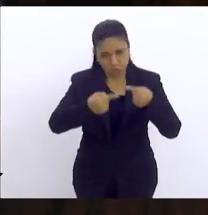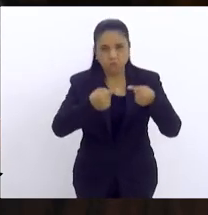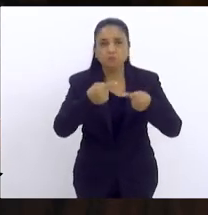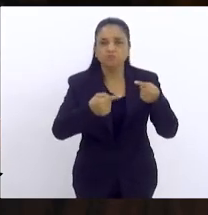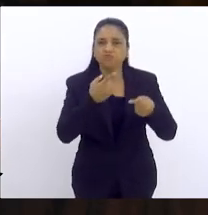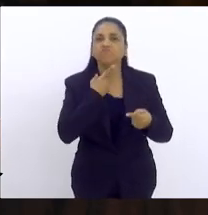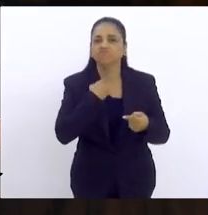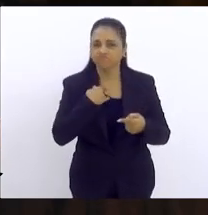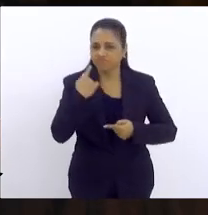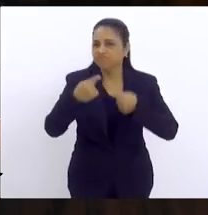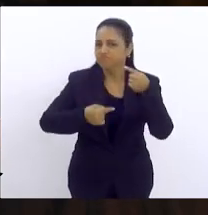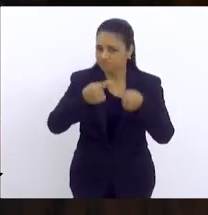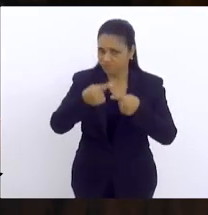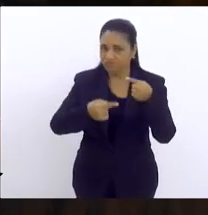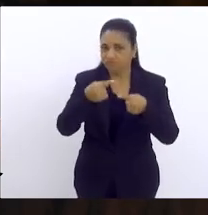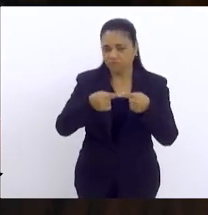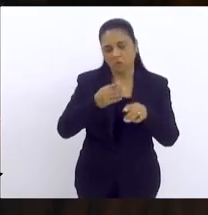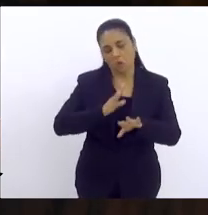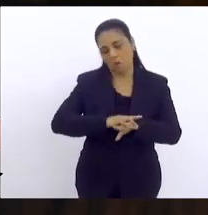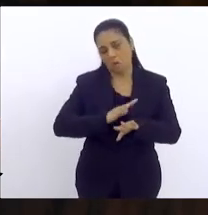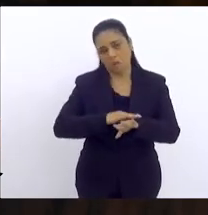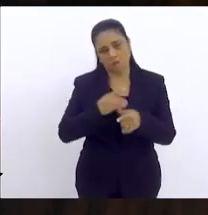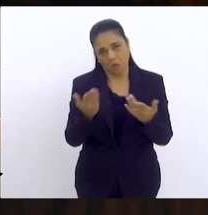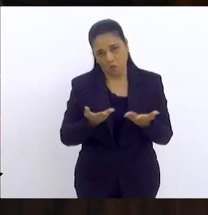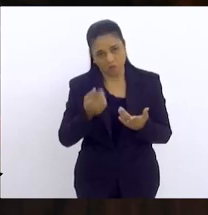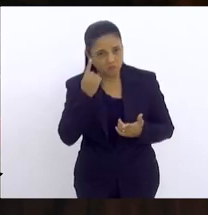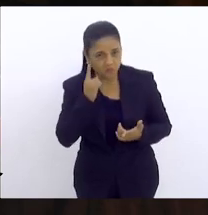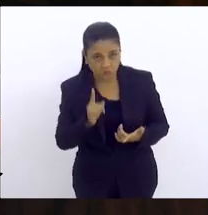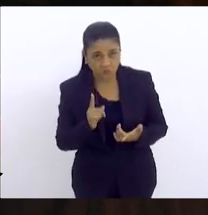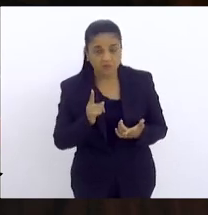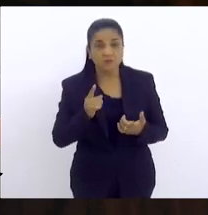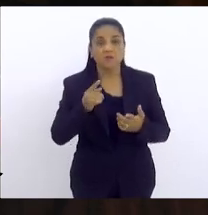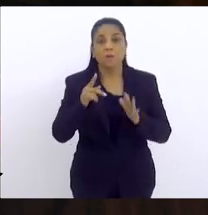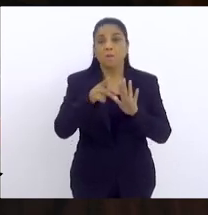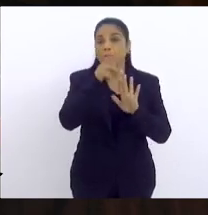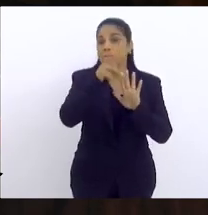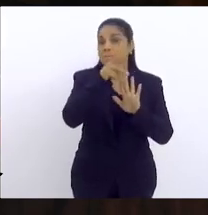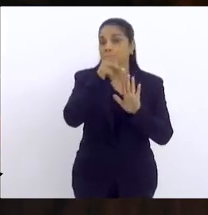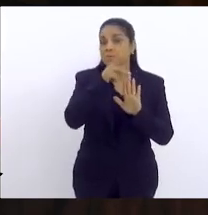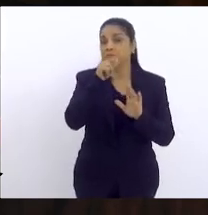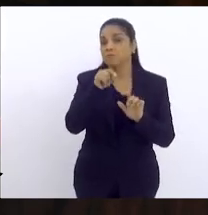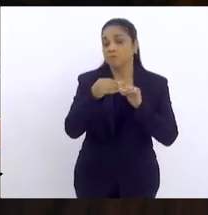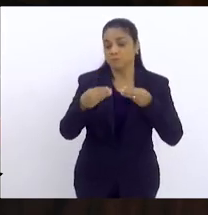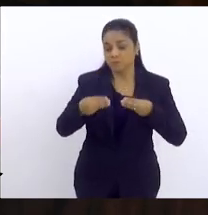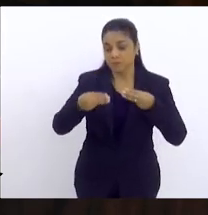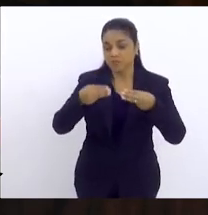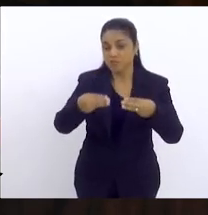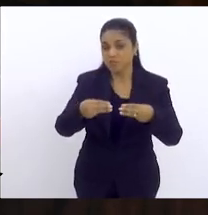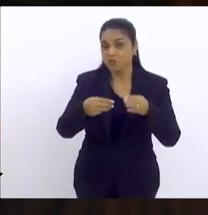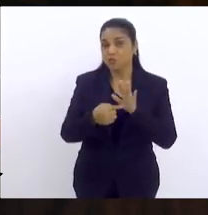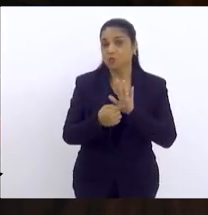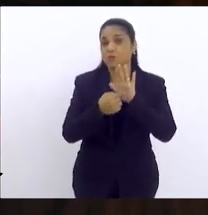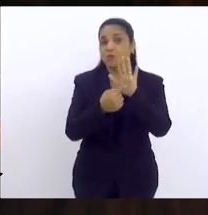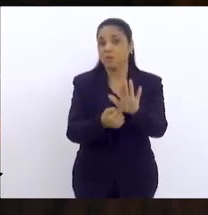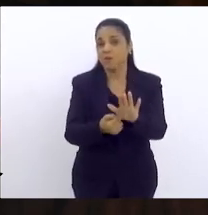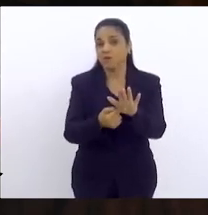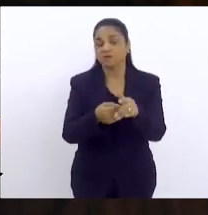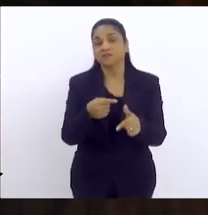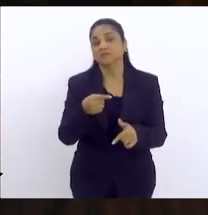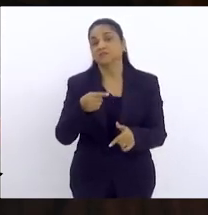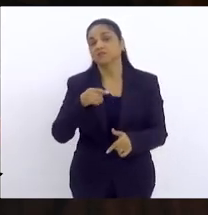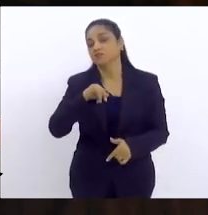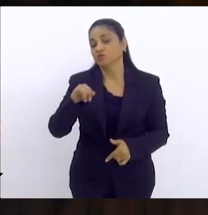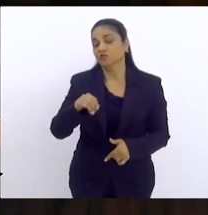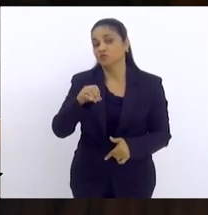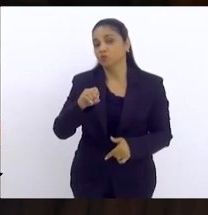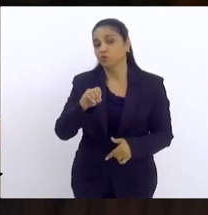e não sei se é ocasião agora mas esse parecer Então vai fazer aquilo com o ministro não fez o ministro aqui que